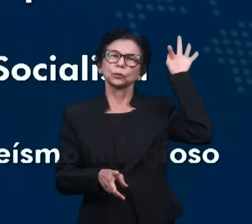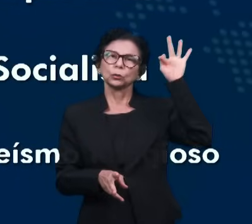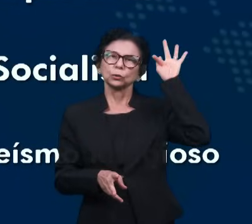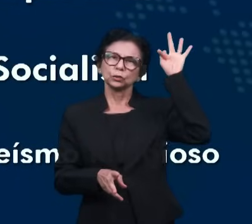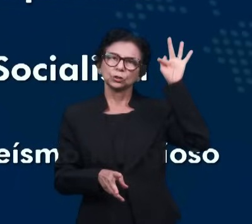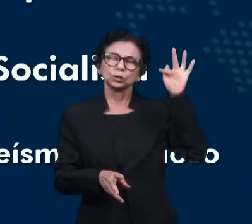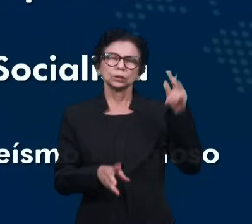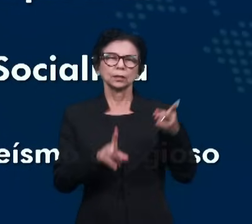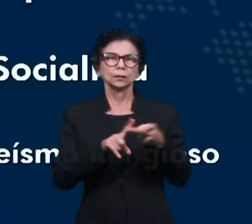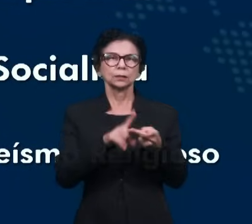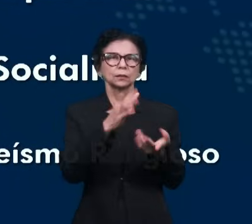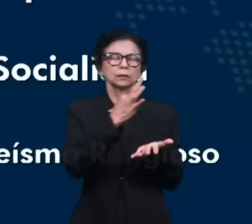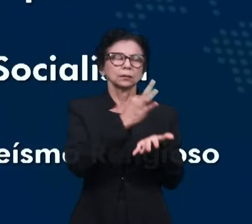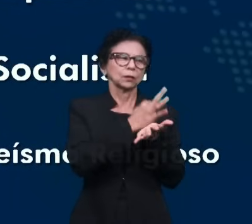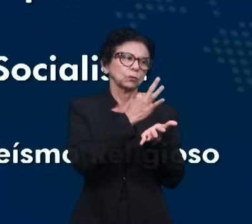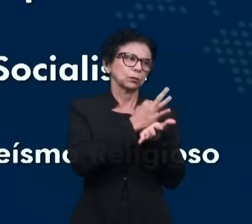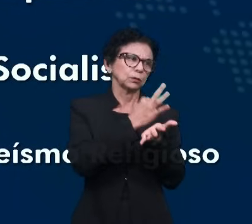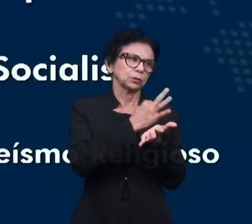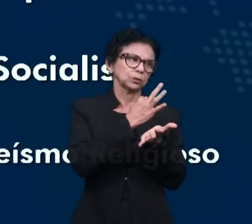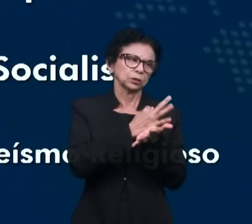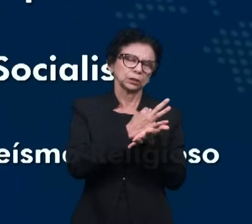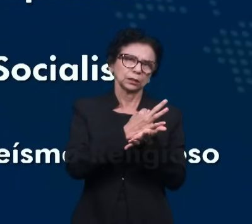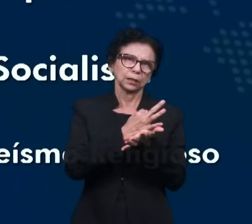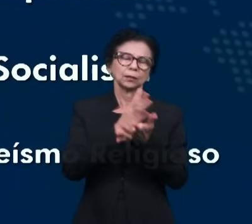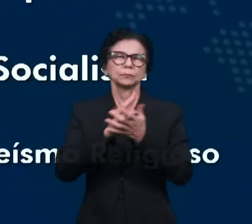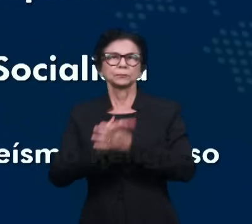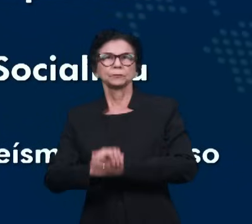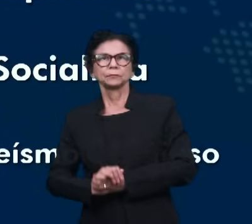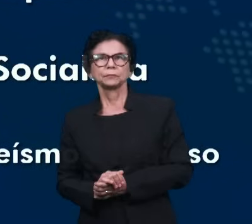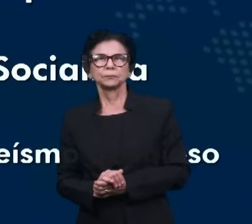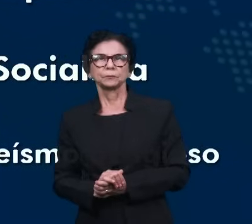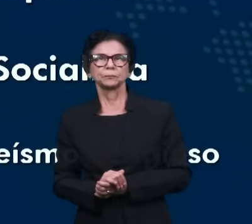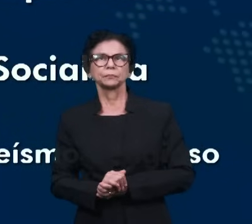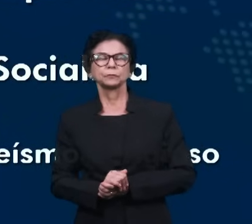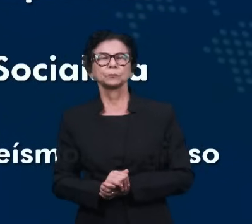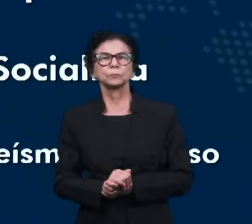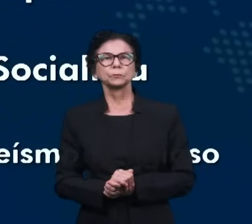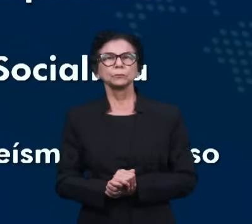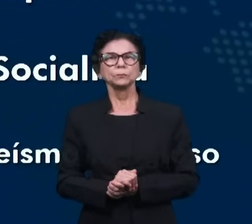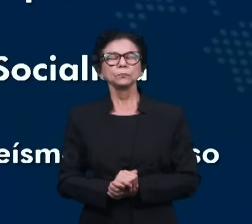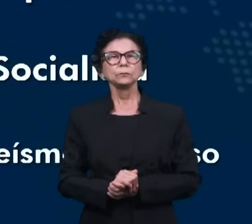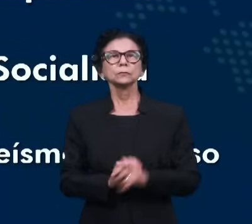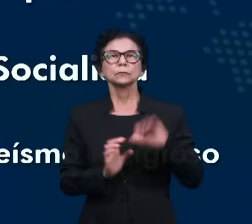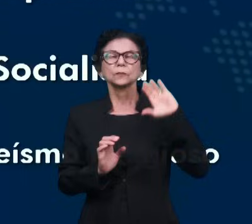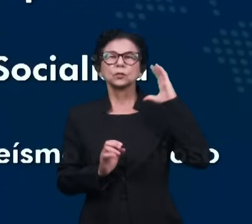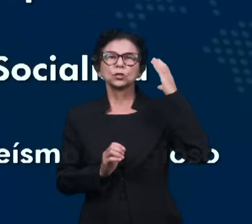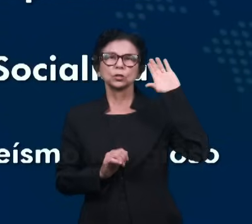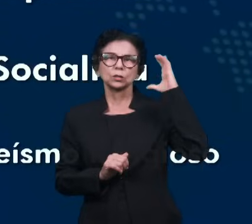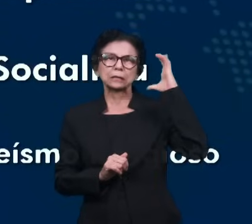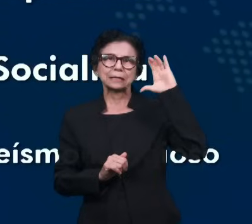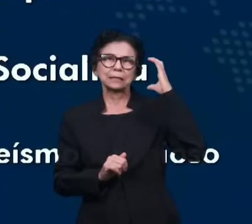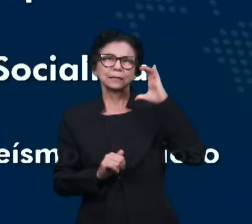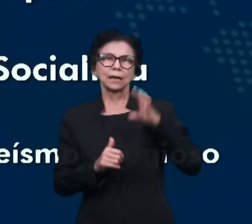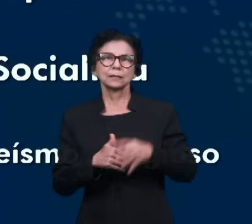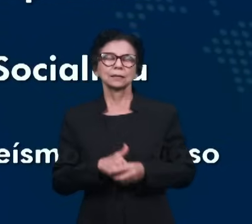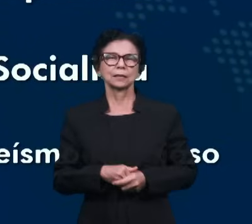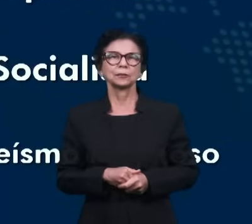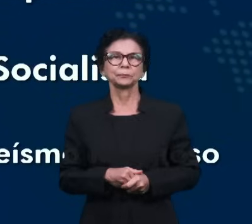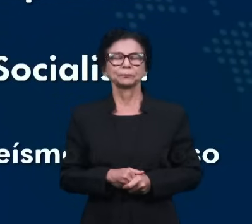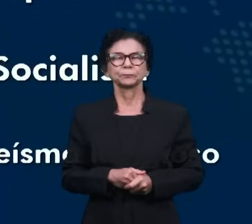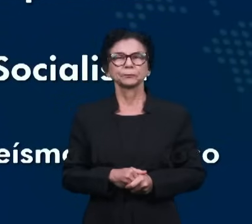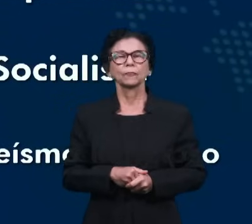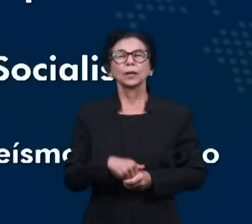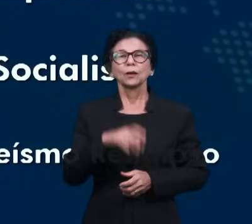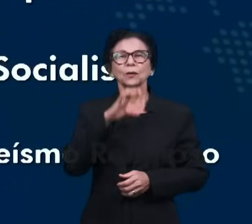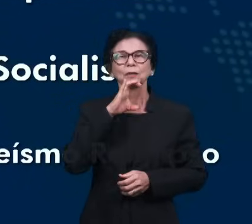do conhecimento. Aquilo já é do conhecimento. É como ciência. Ciência é do conhecimento.